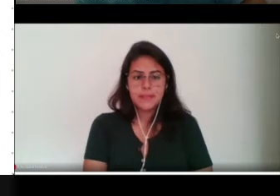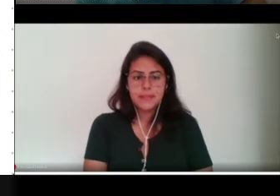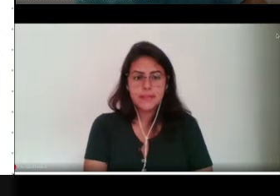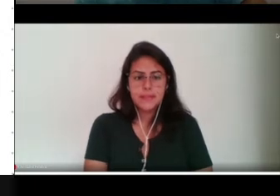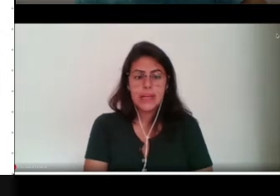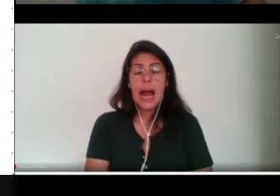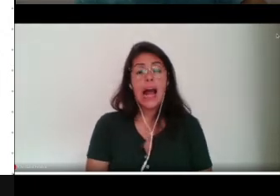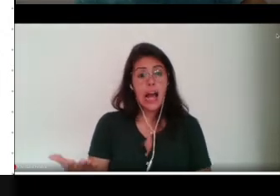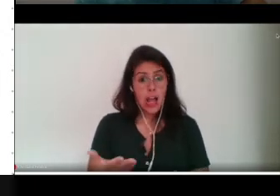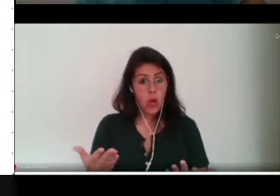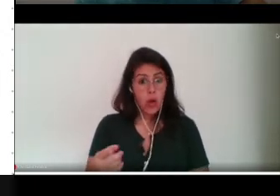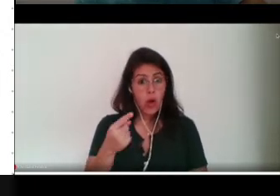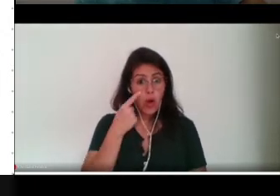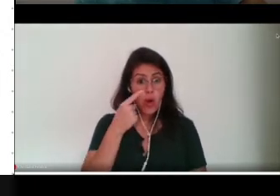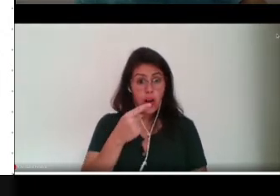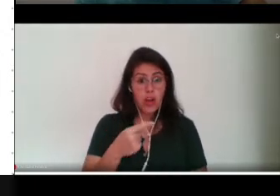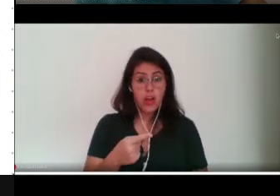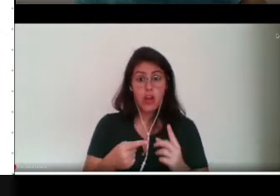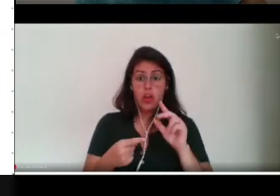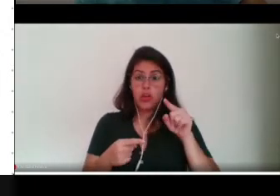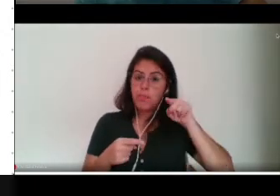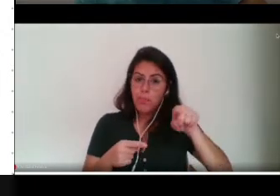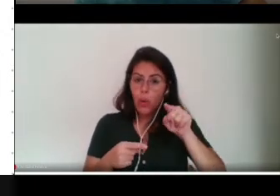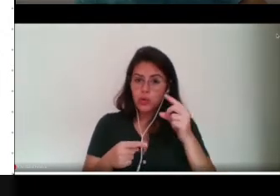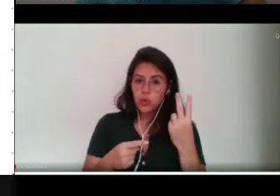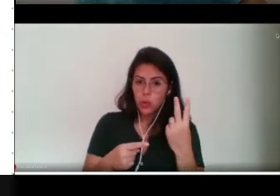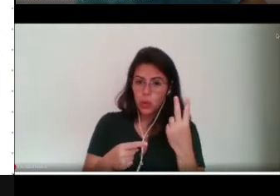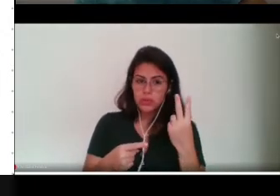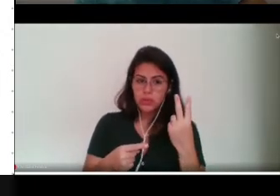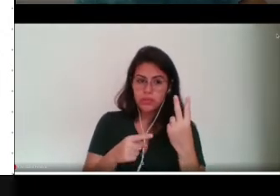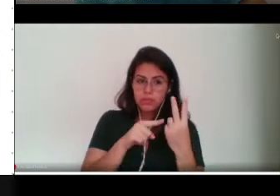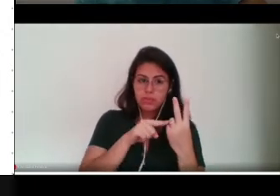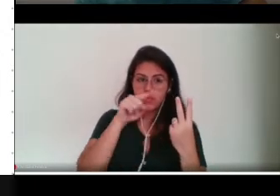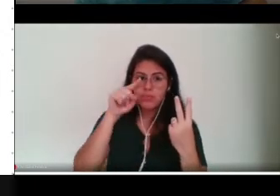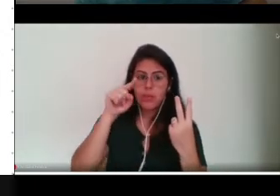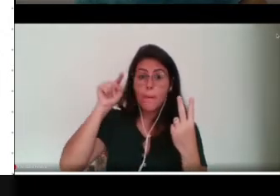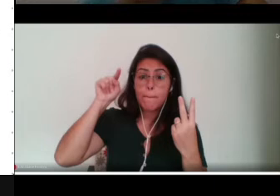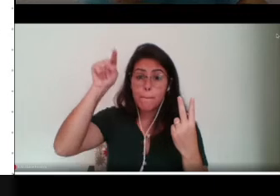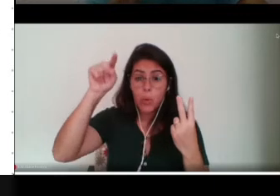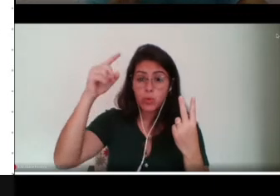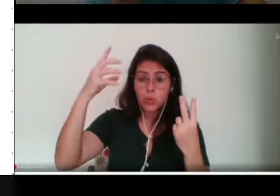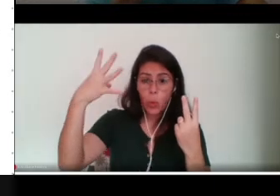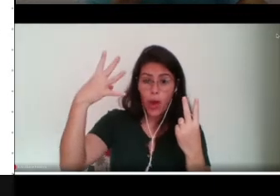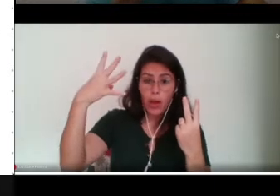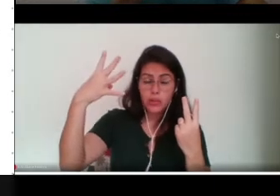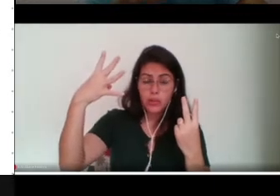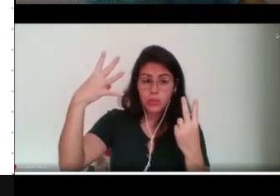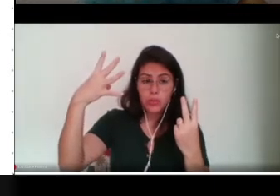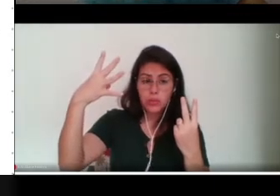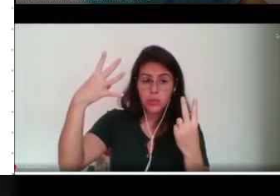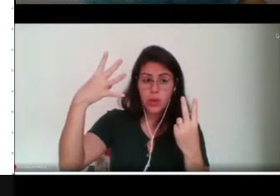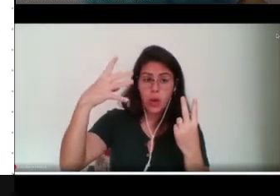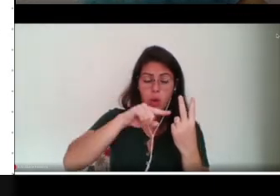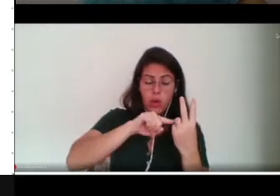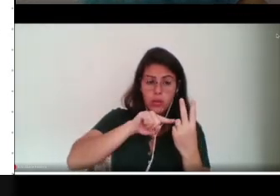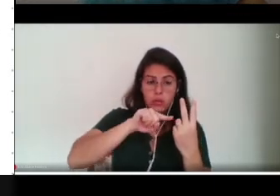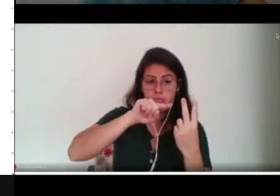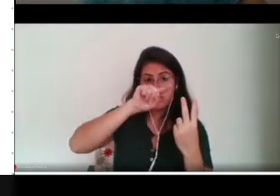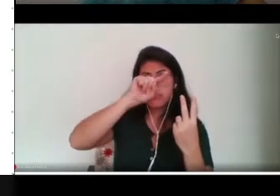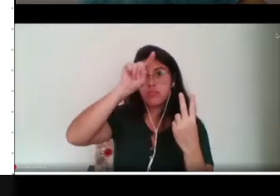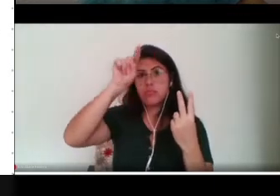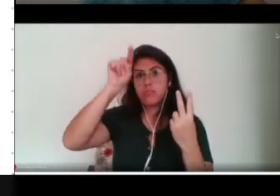ponto 2 até o ponto 4. Do ponto 2 até o ponto 4, observe que a velocidade,